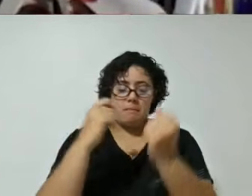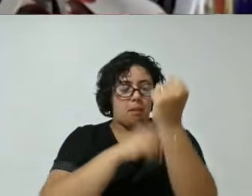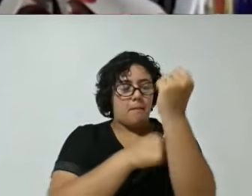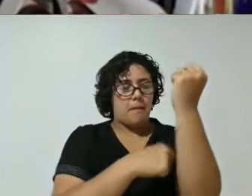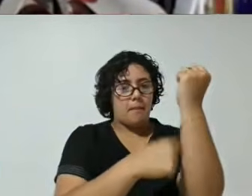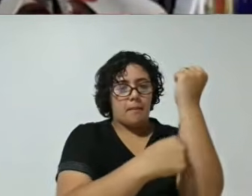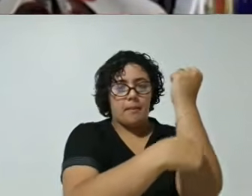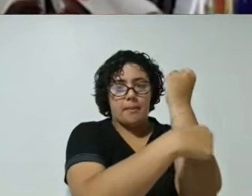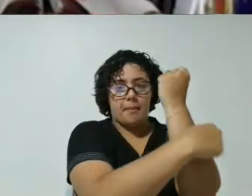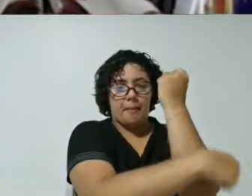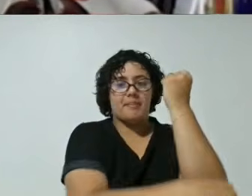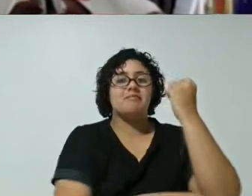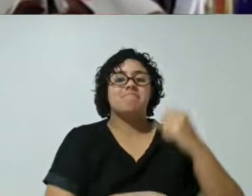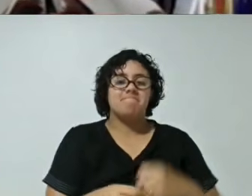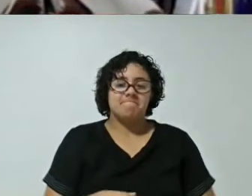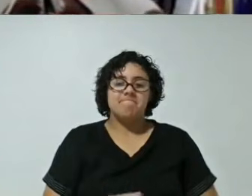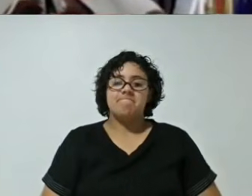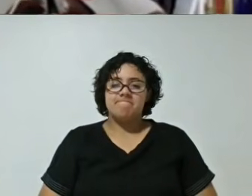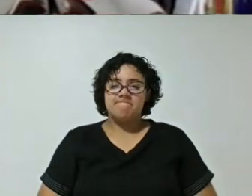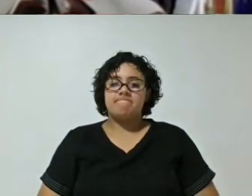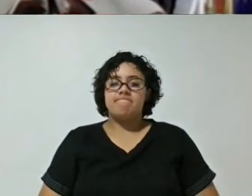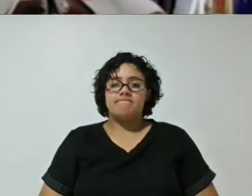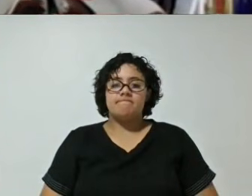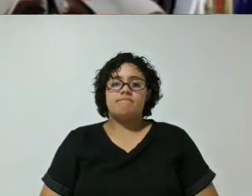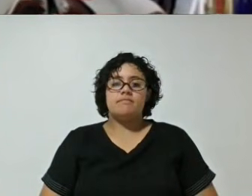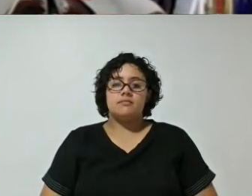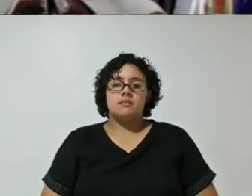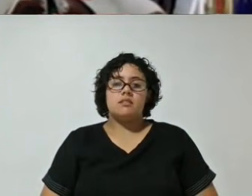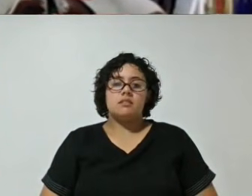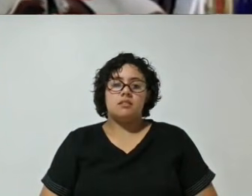exatamente. Sim. Então